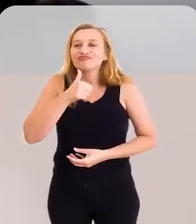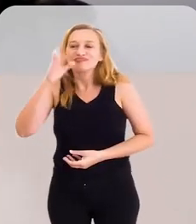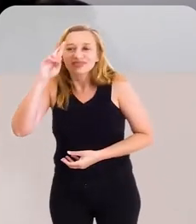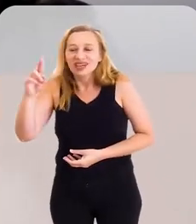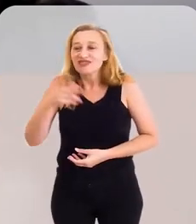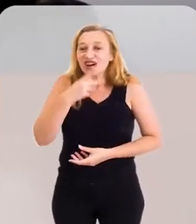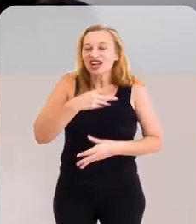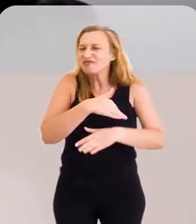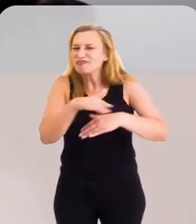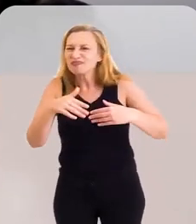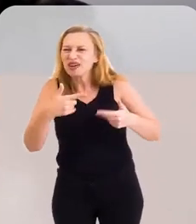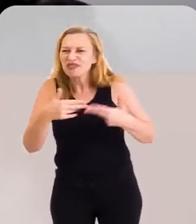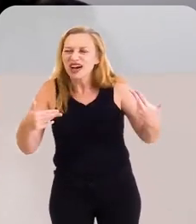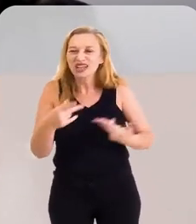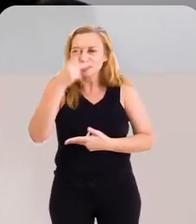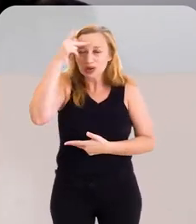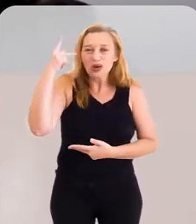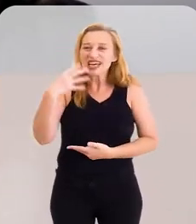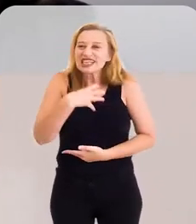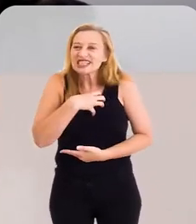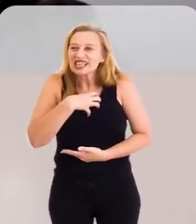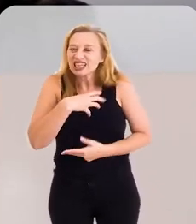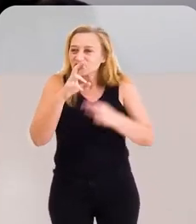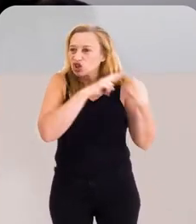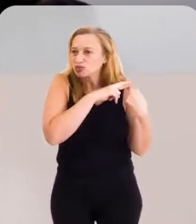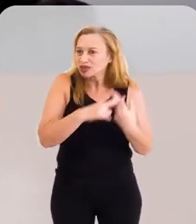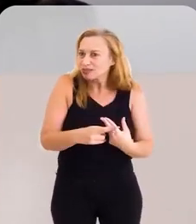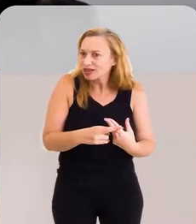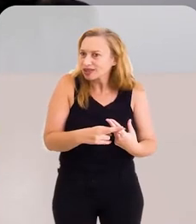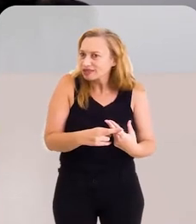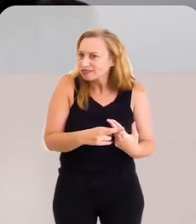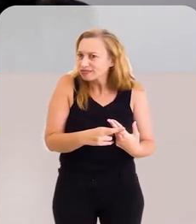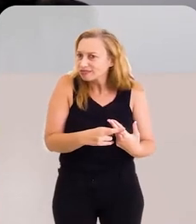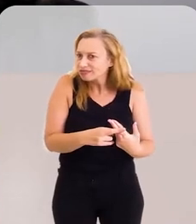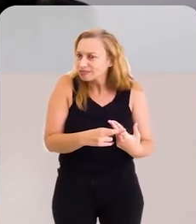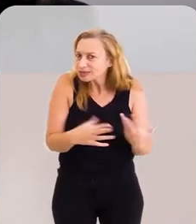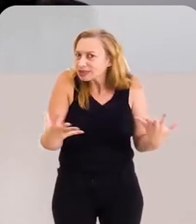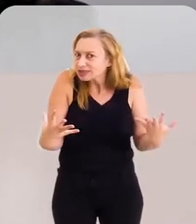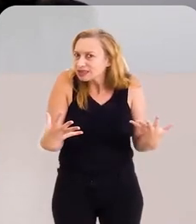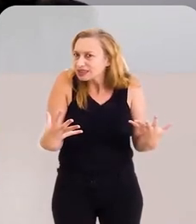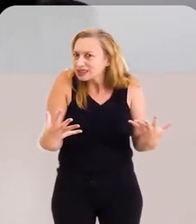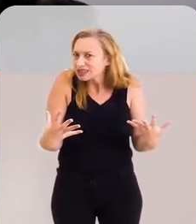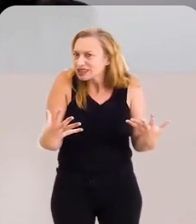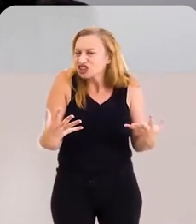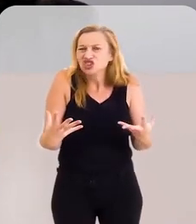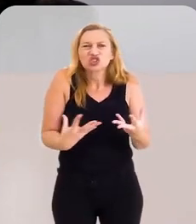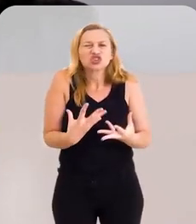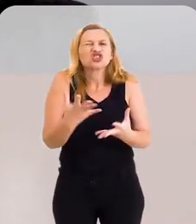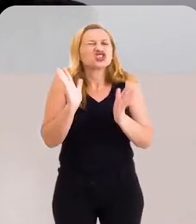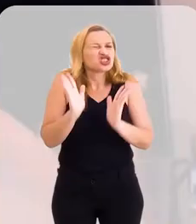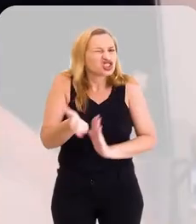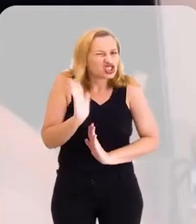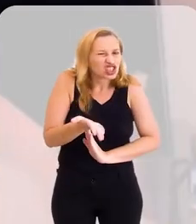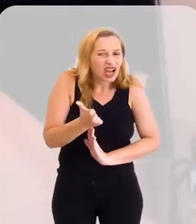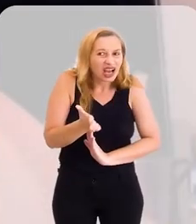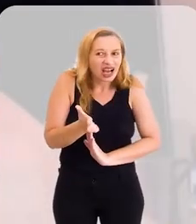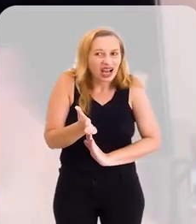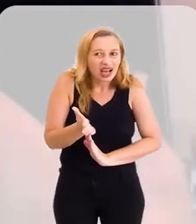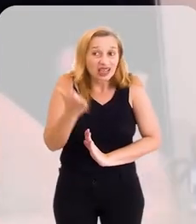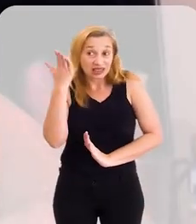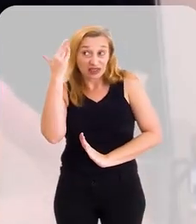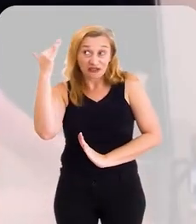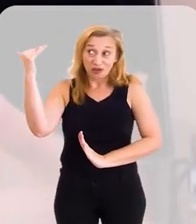sente falando para tanta gente? A senhora sente alguma responsabilidade, de que, já